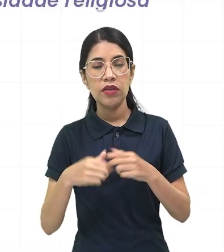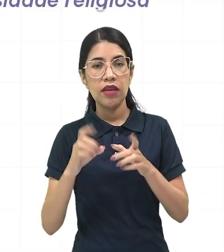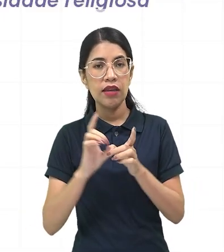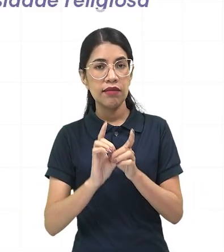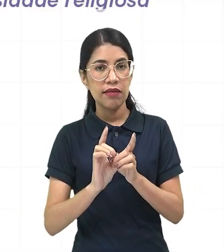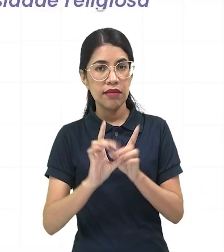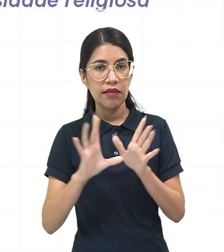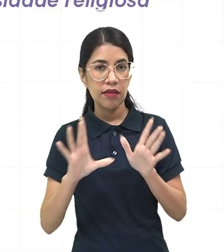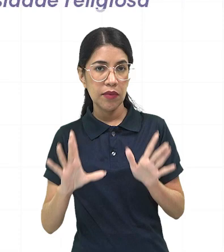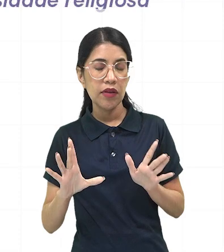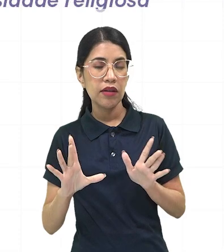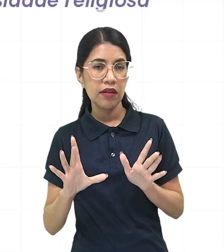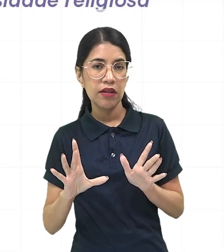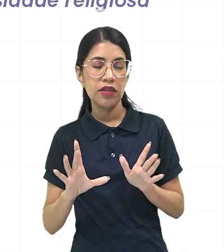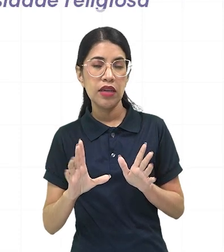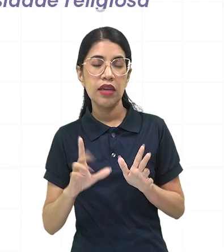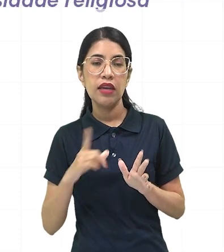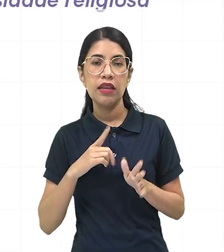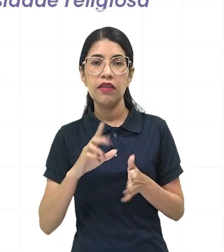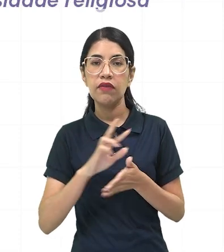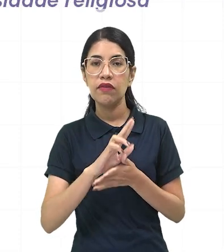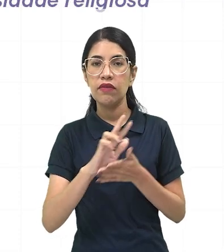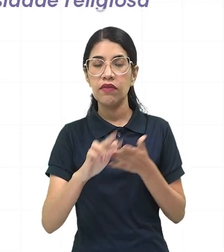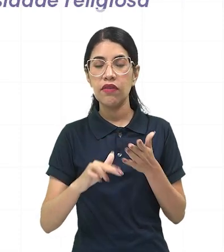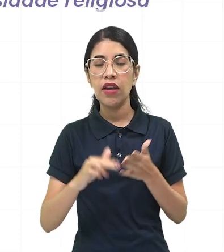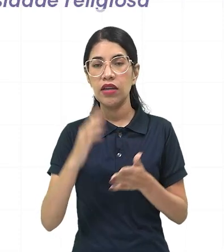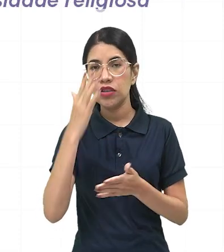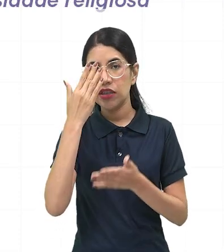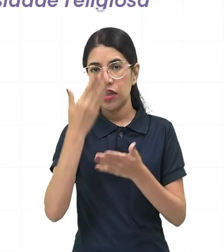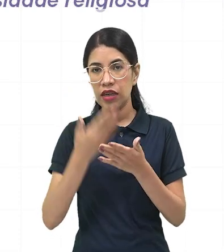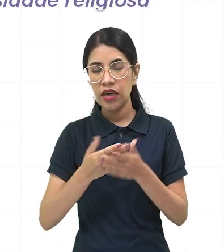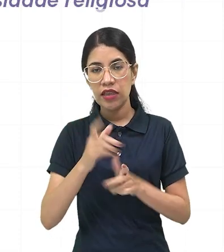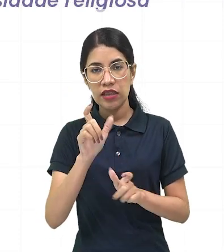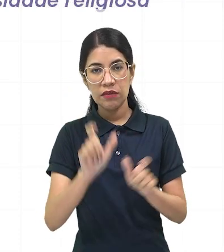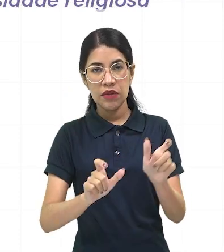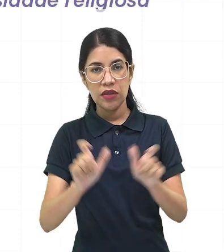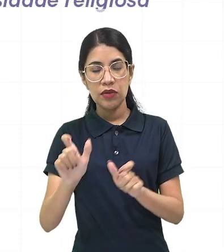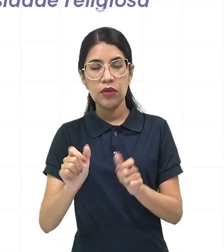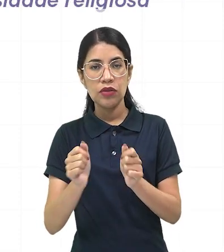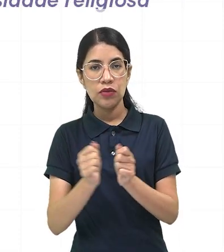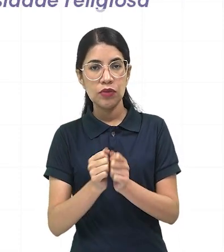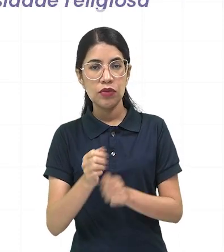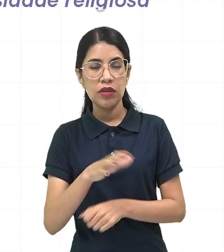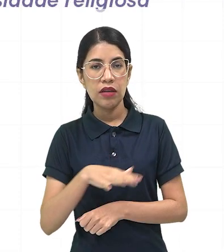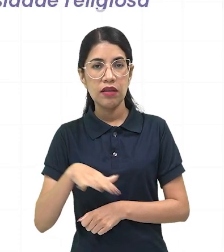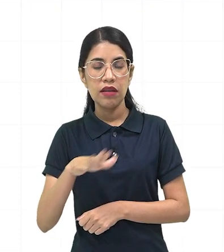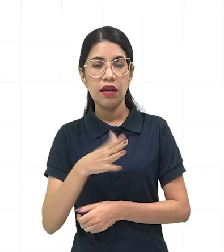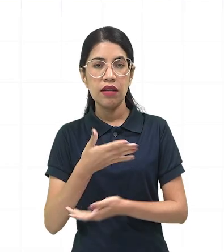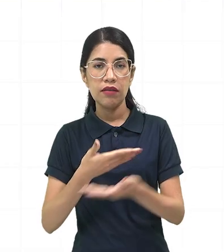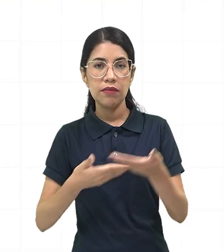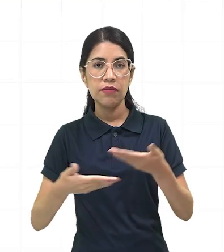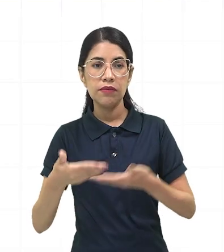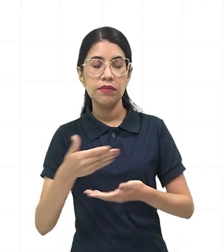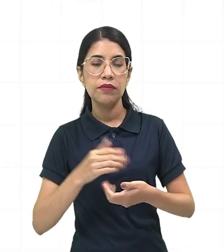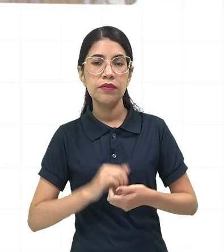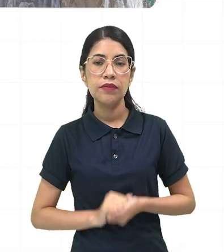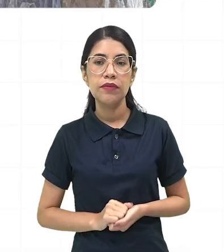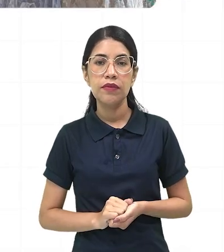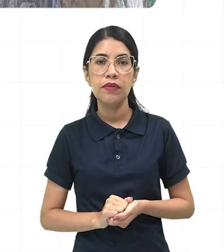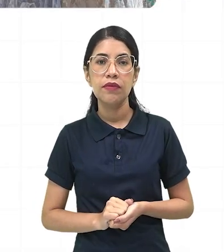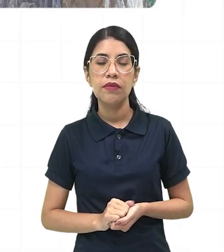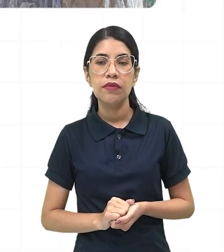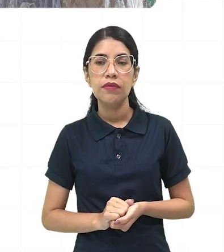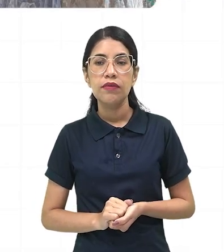porque é composto por essa pluralidade de crenças, de pessoas. Né? Vamos continuar aí a nossa reflexão, está